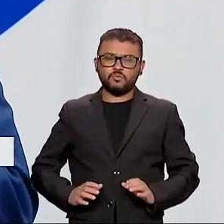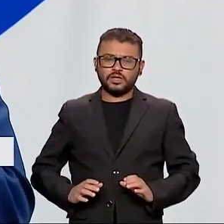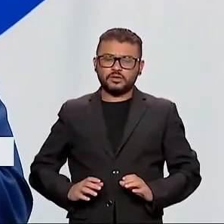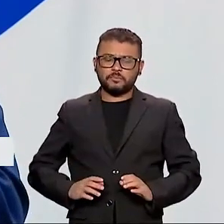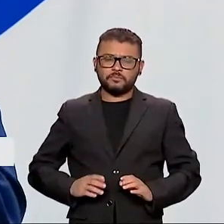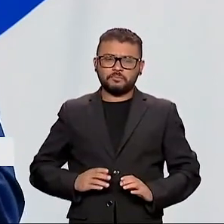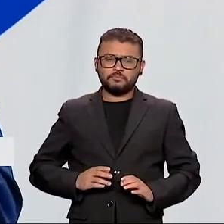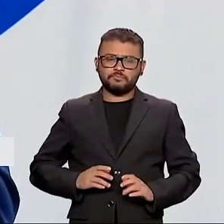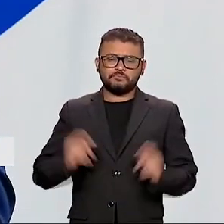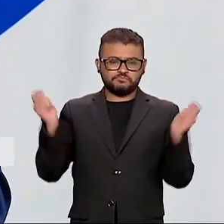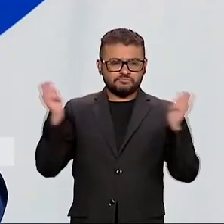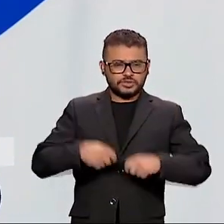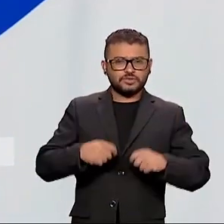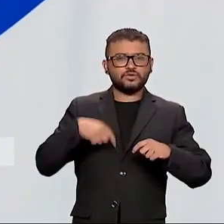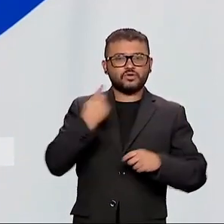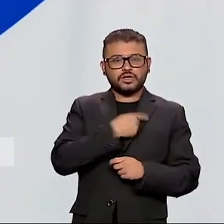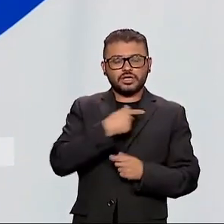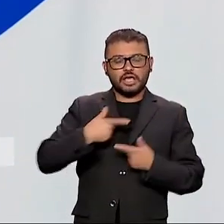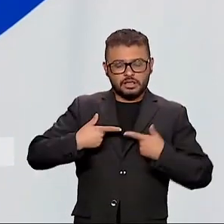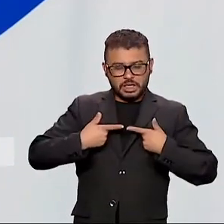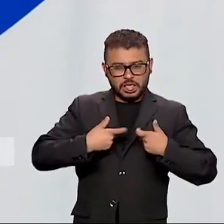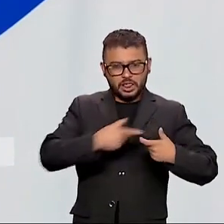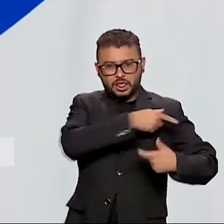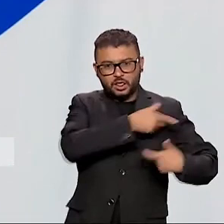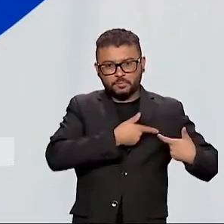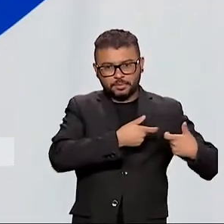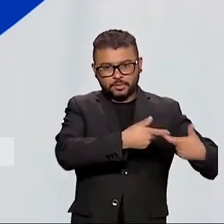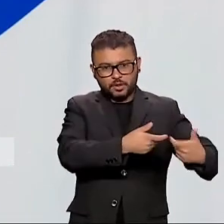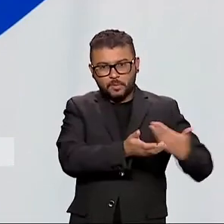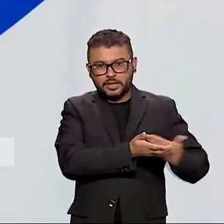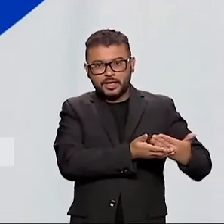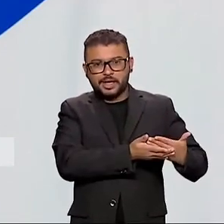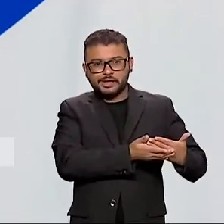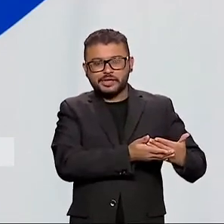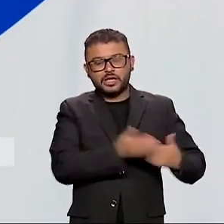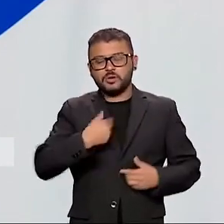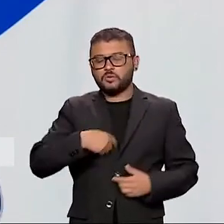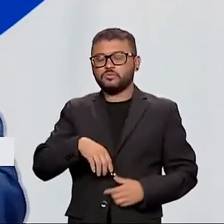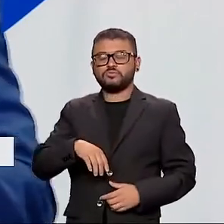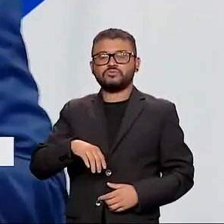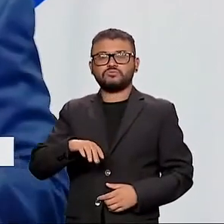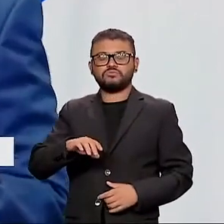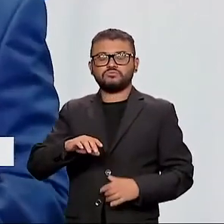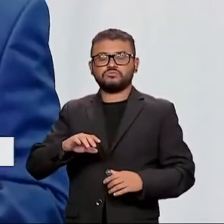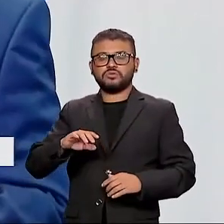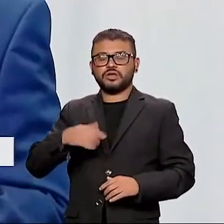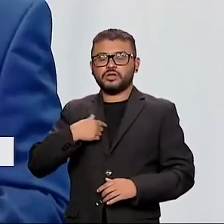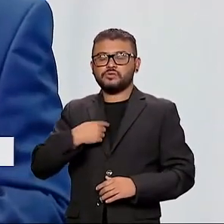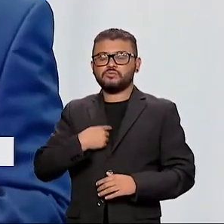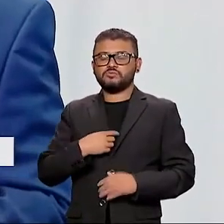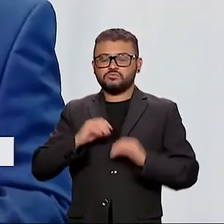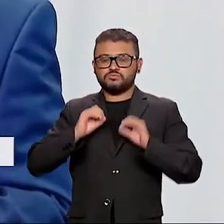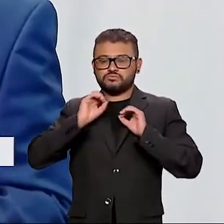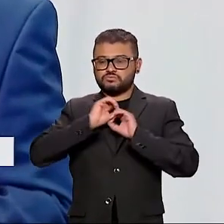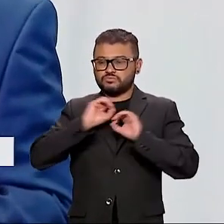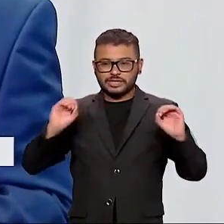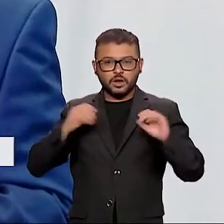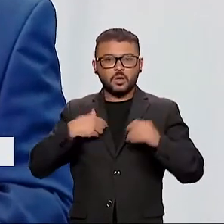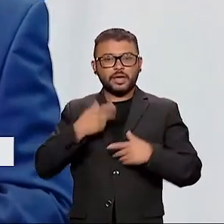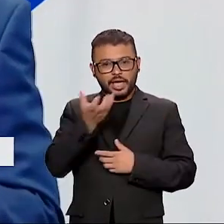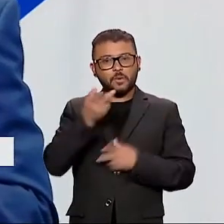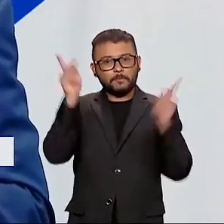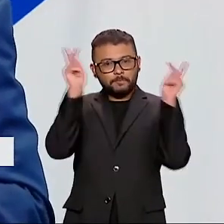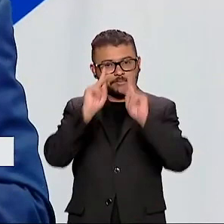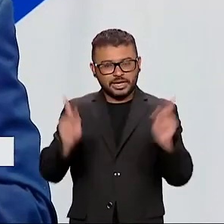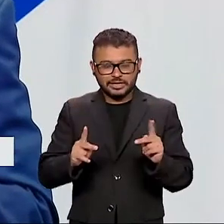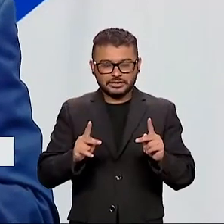ano, desde que começou essa guerra, e continua intacto. Eu sou pela paz,